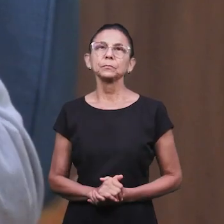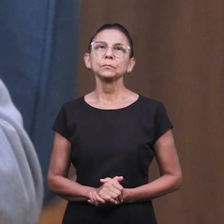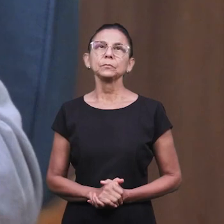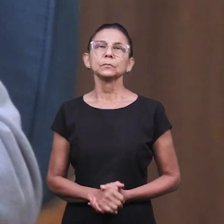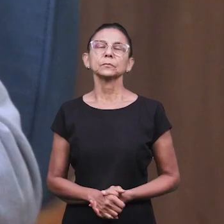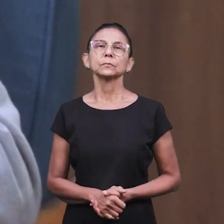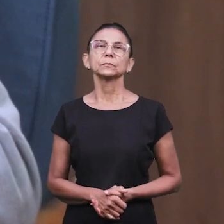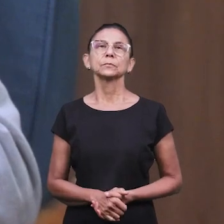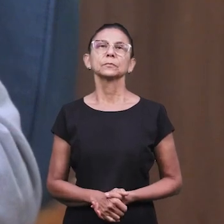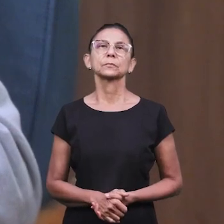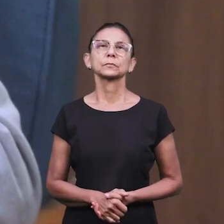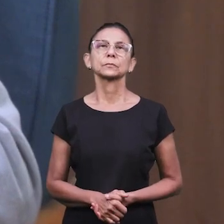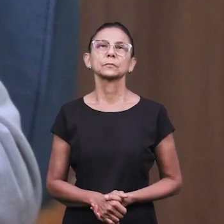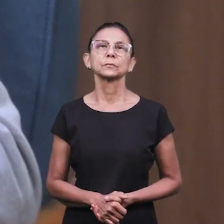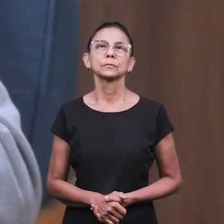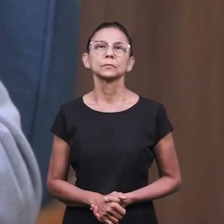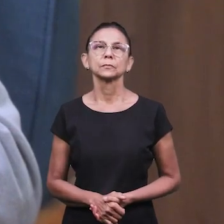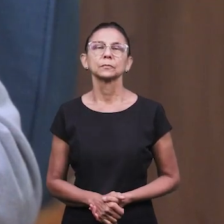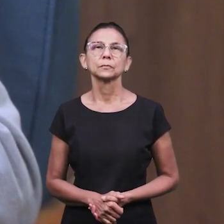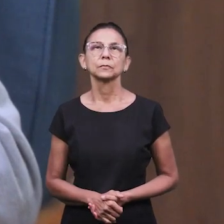Queridos,